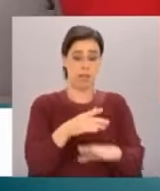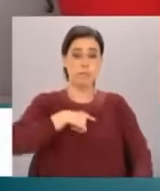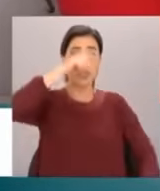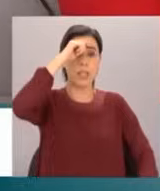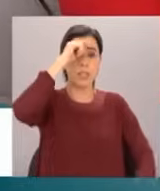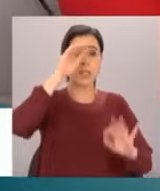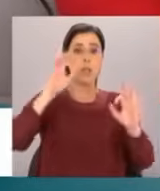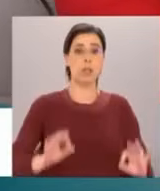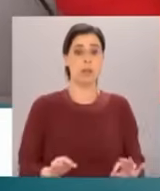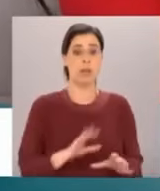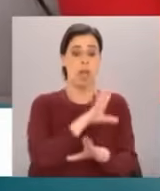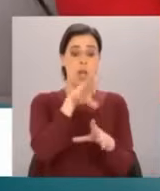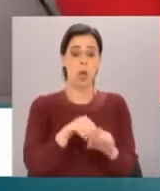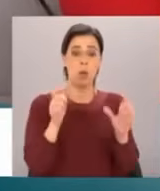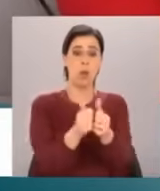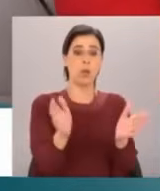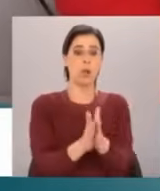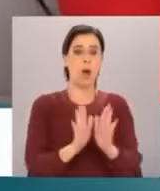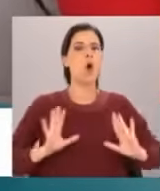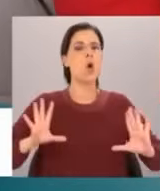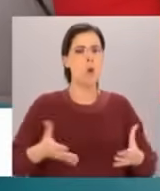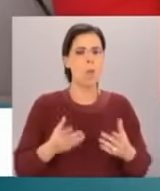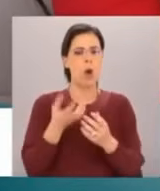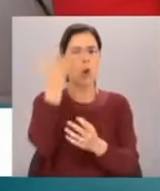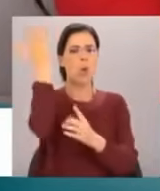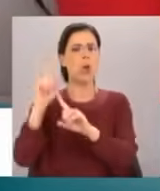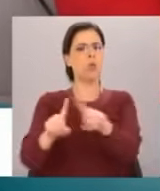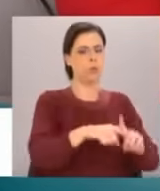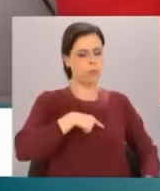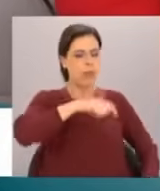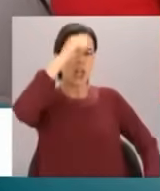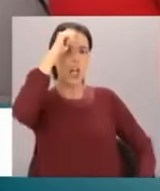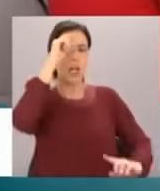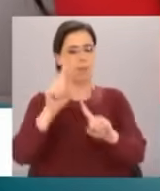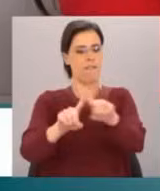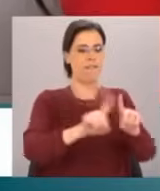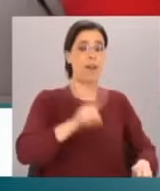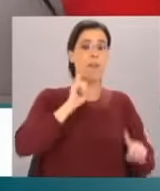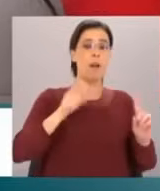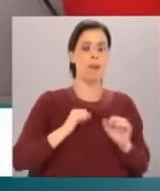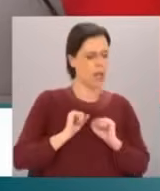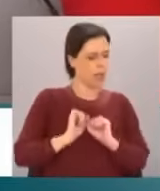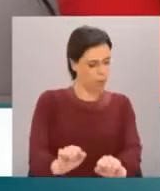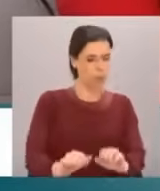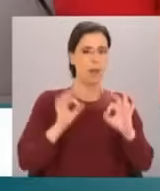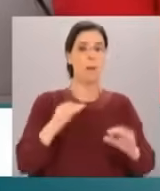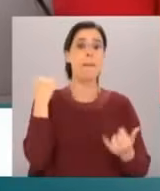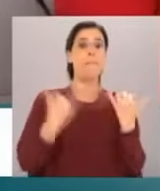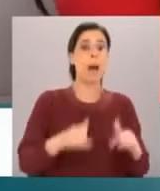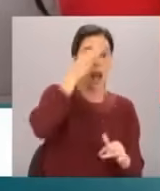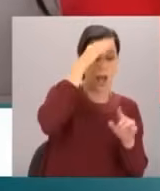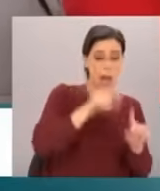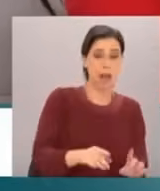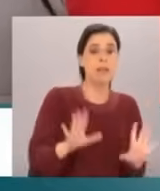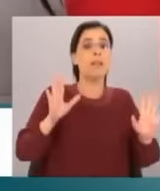respeitamos de forma inclusiva todas as comunidades e multiculturalidade com respeito dos Vários valores que podíamos profundamente os maus tratos